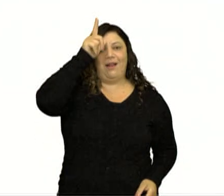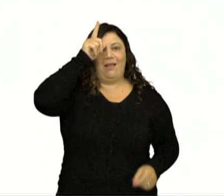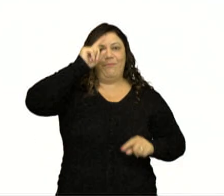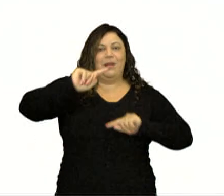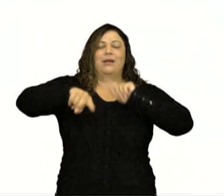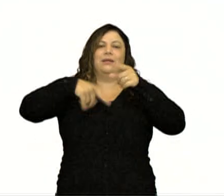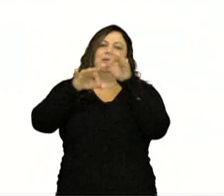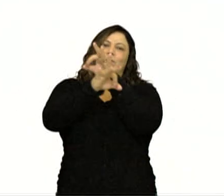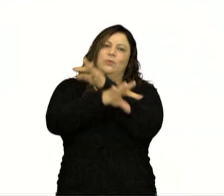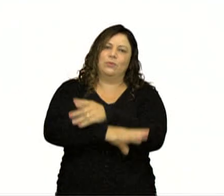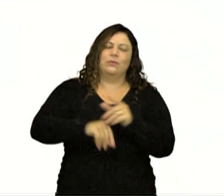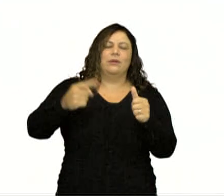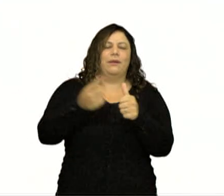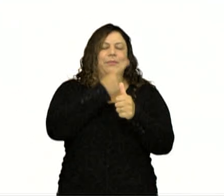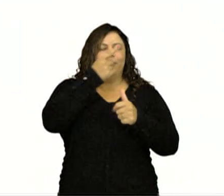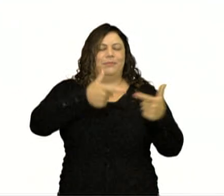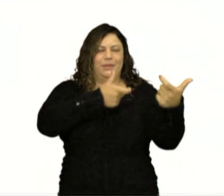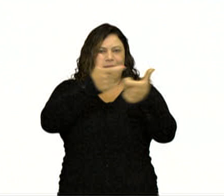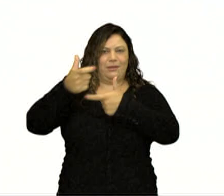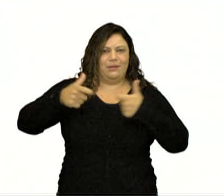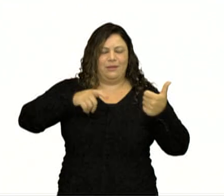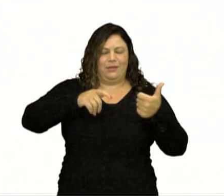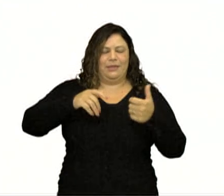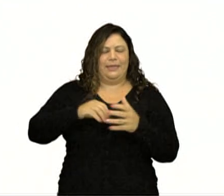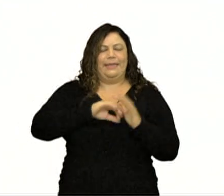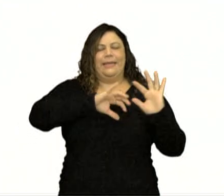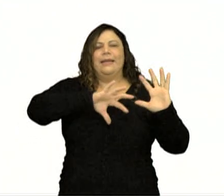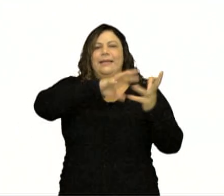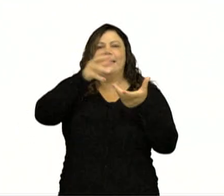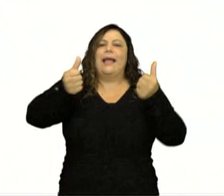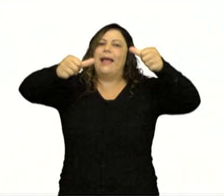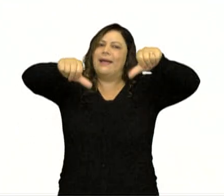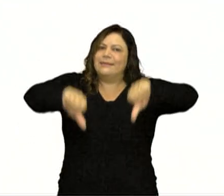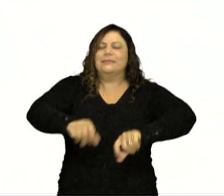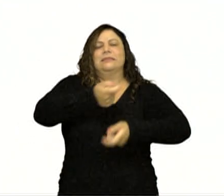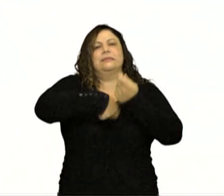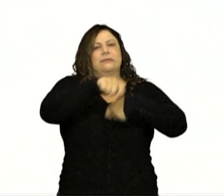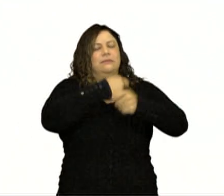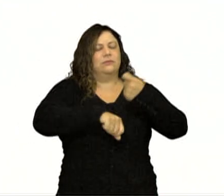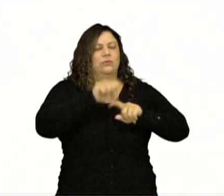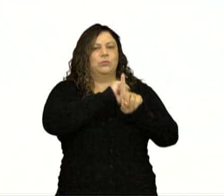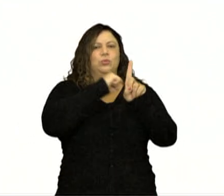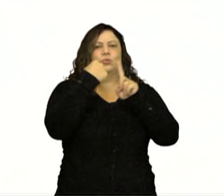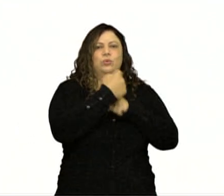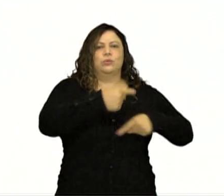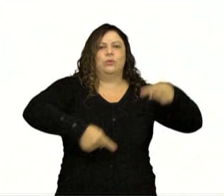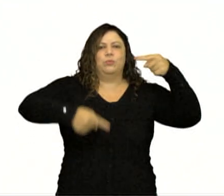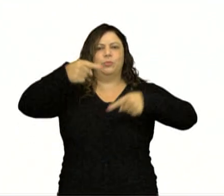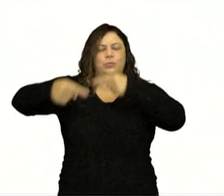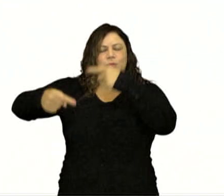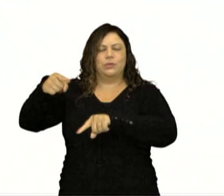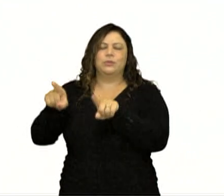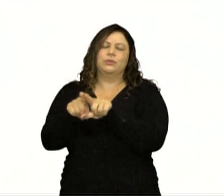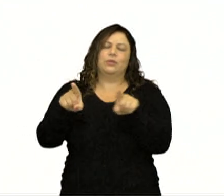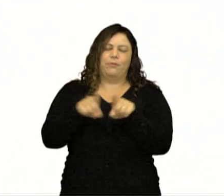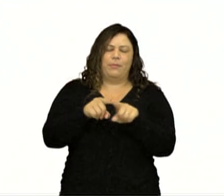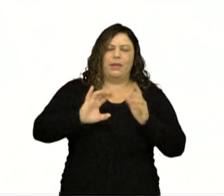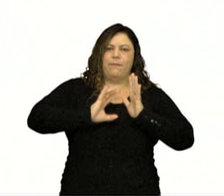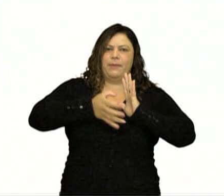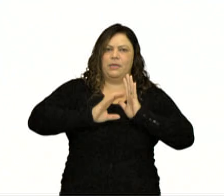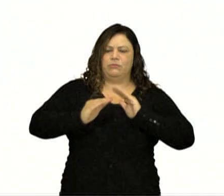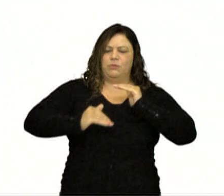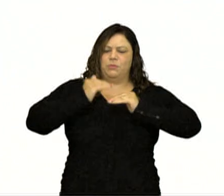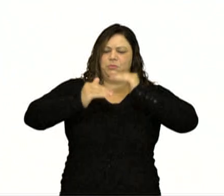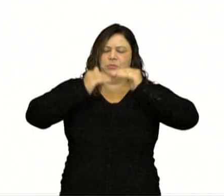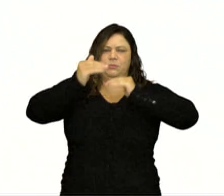situação de grande crise econômica, social e política que se encontrava a Alemanha. Também o partido nazista cresceu após